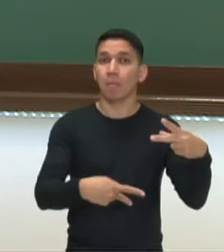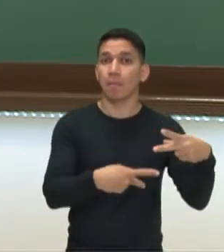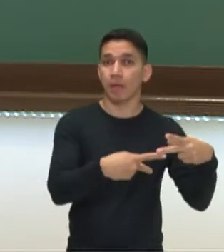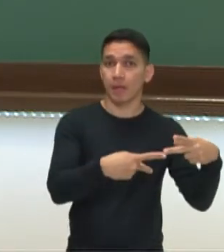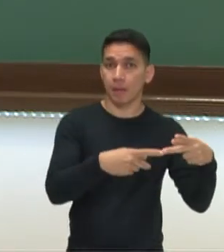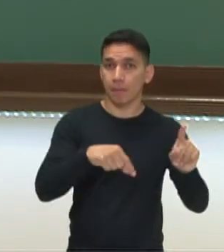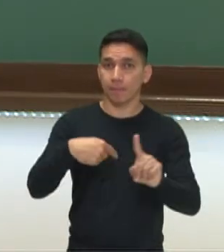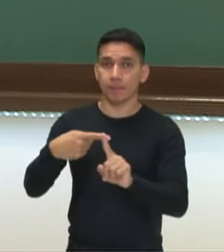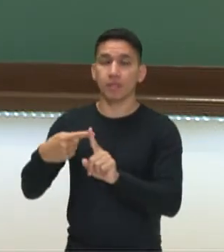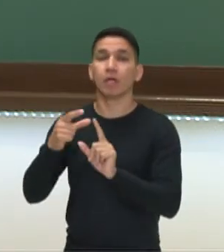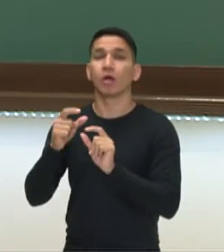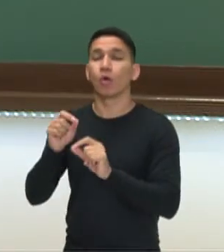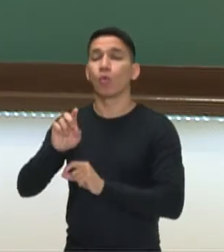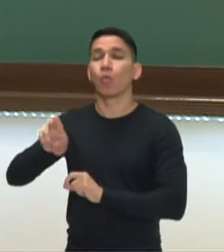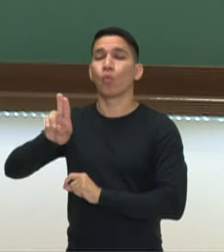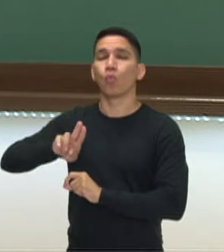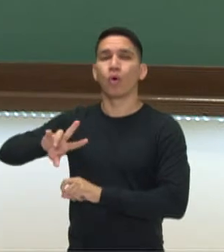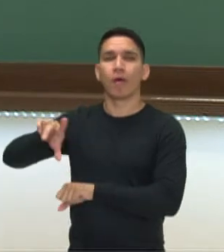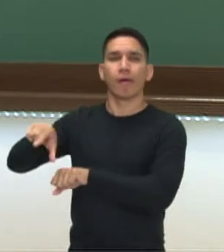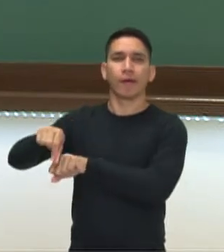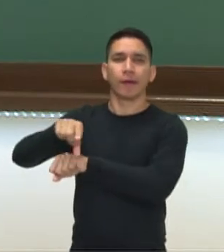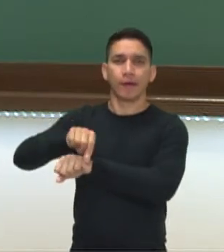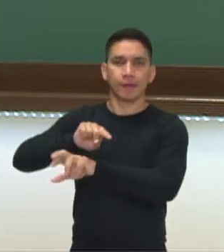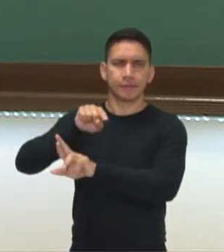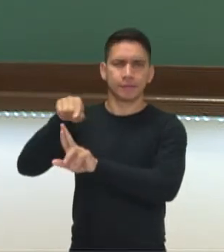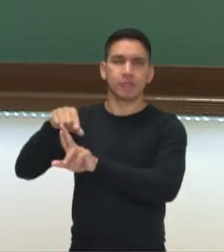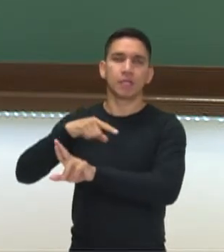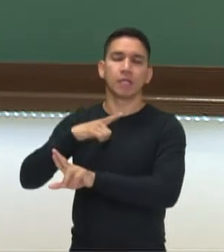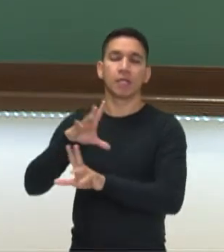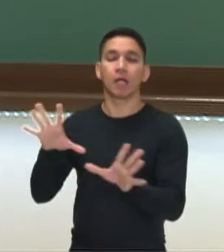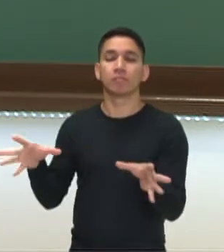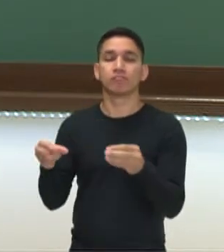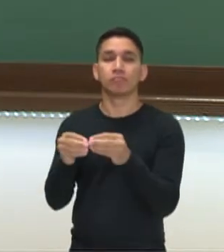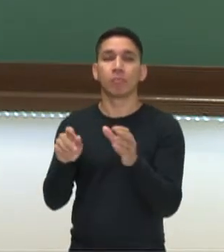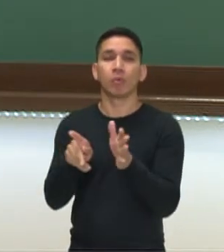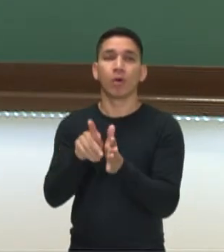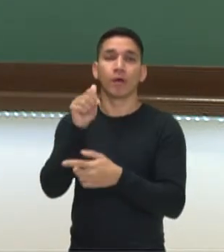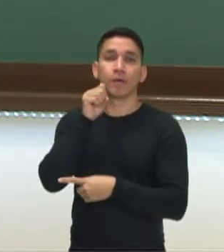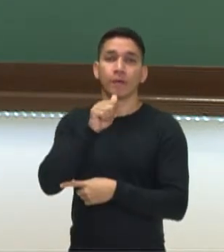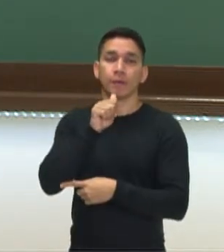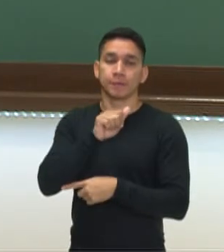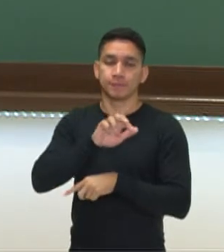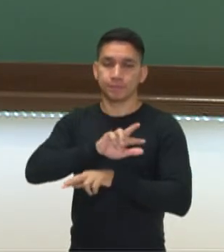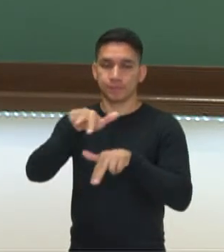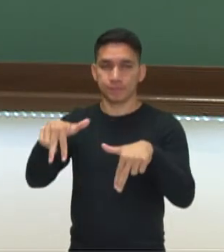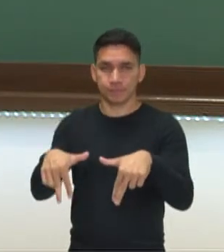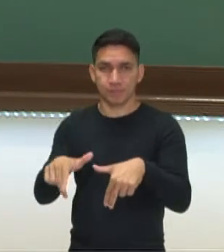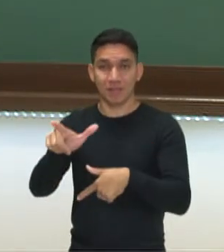preposições e os referidos artigos, né, no feminino, o la.